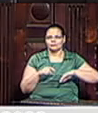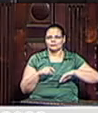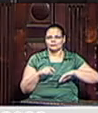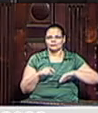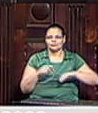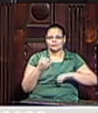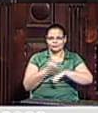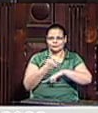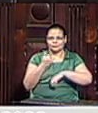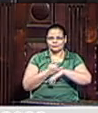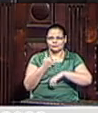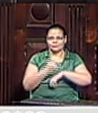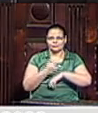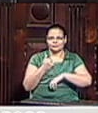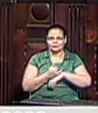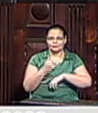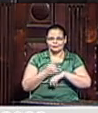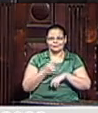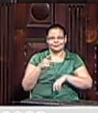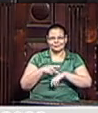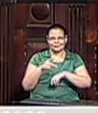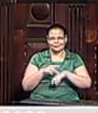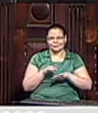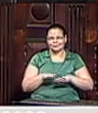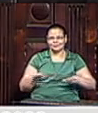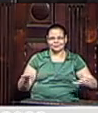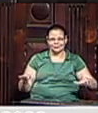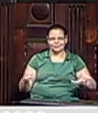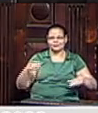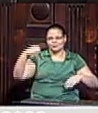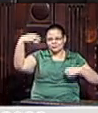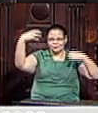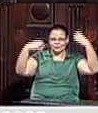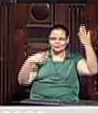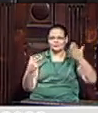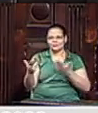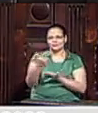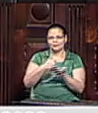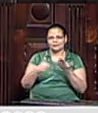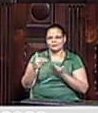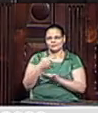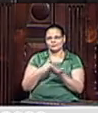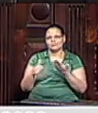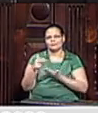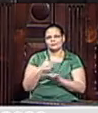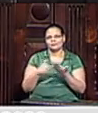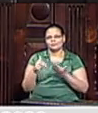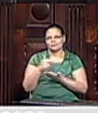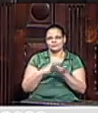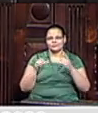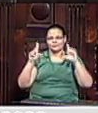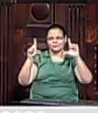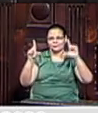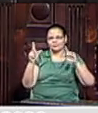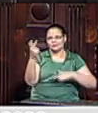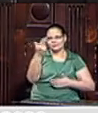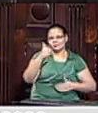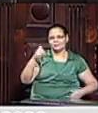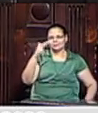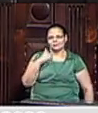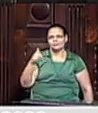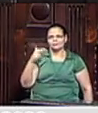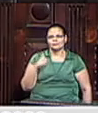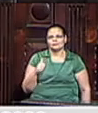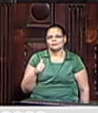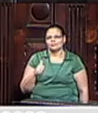de ferro e mármore, luminárias, lustres, pinturas, murais em tela, retábulo